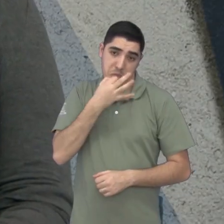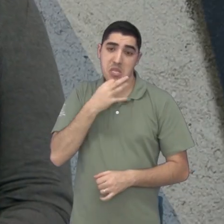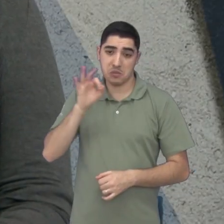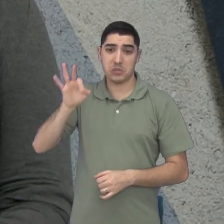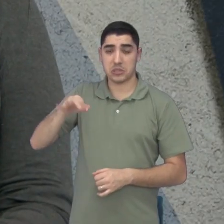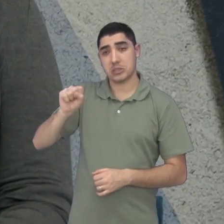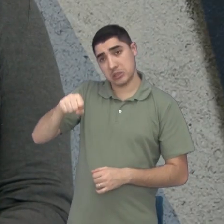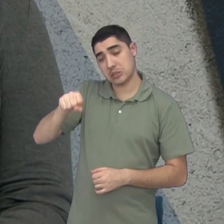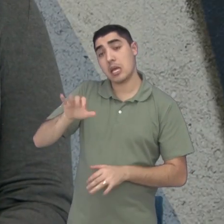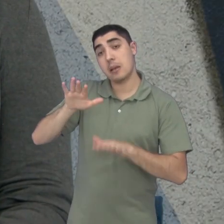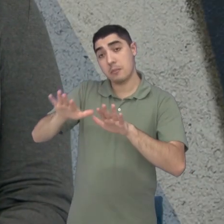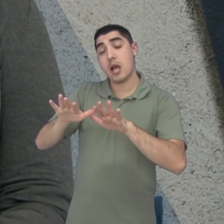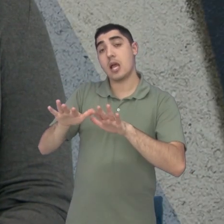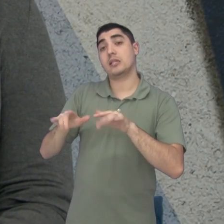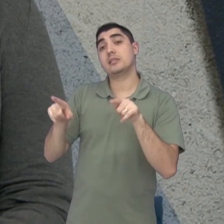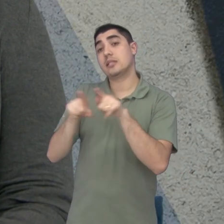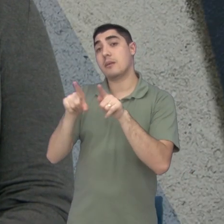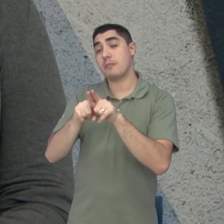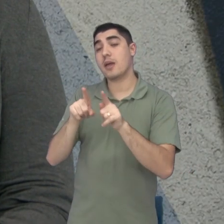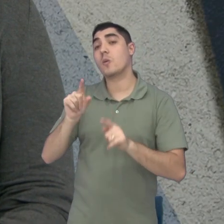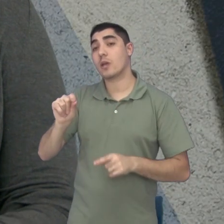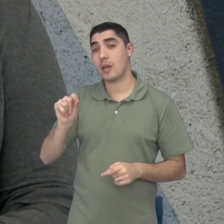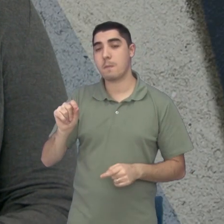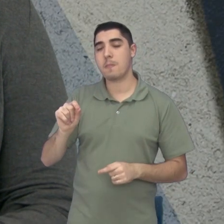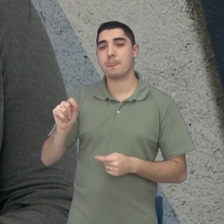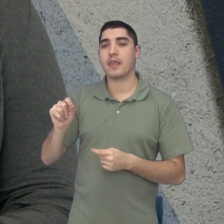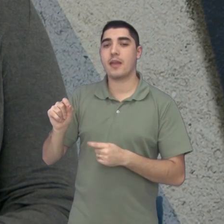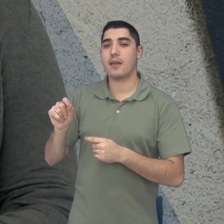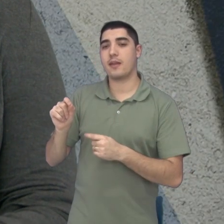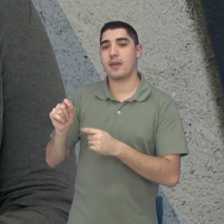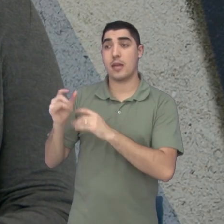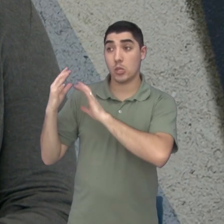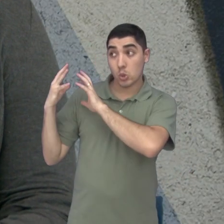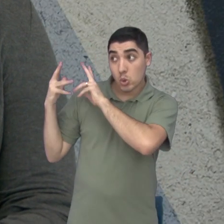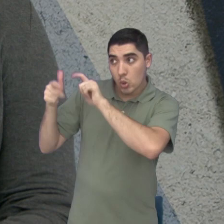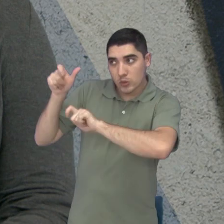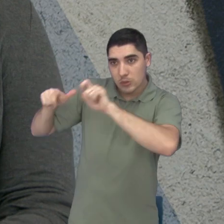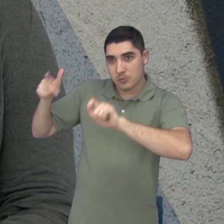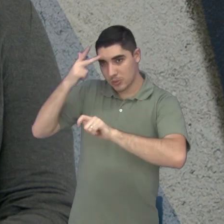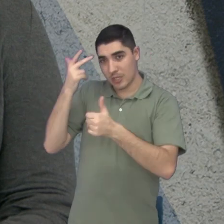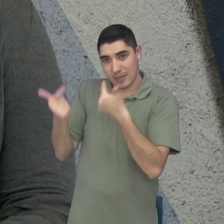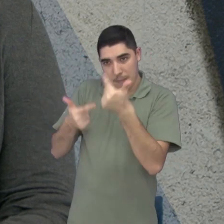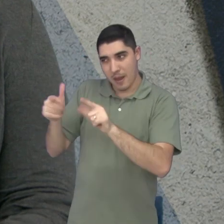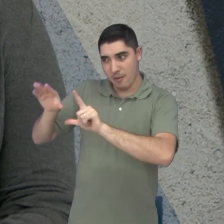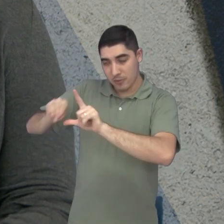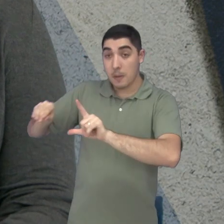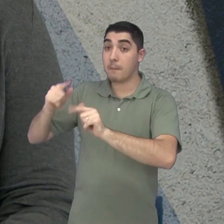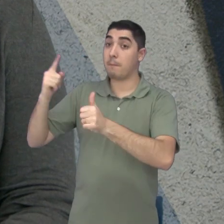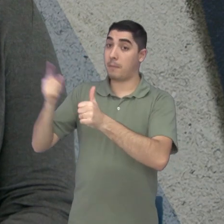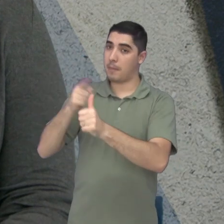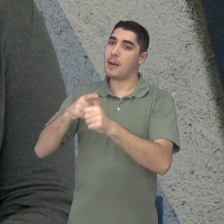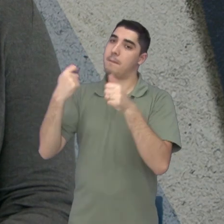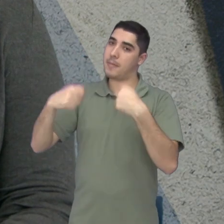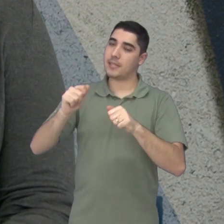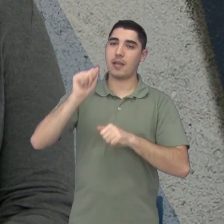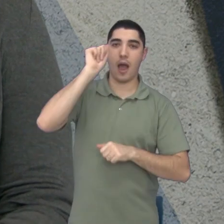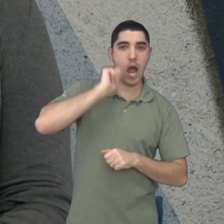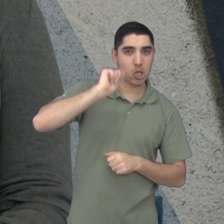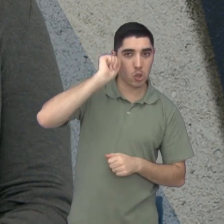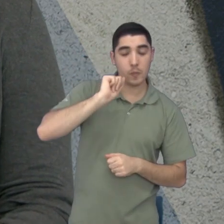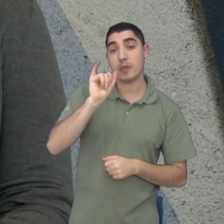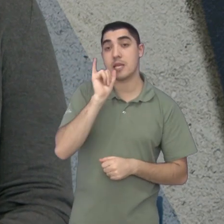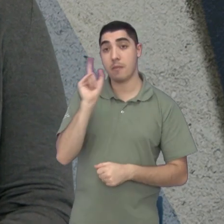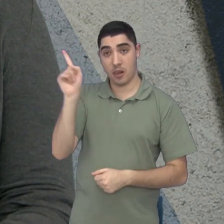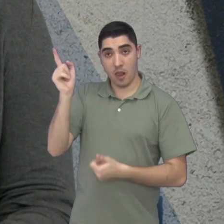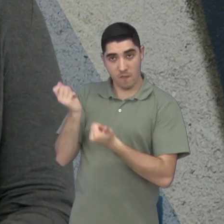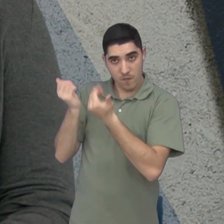pelo menos acredito, que pelo fato que todo mundo que quer ser dublador precisa ser ator primeiro. Então, por exemplo, nos Estados